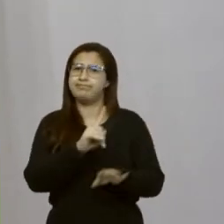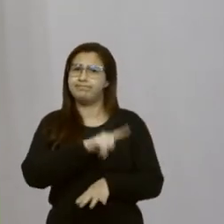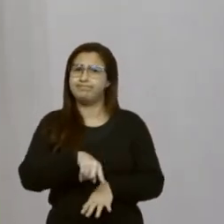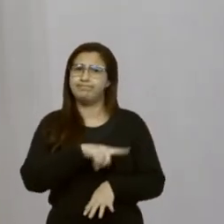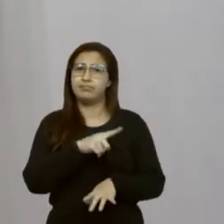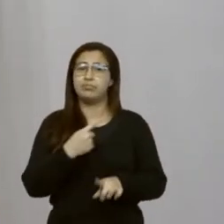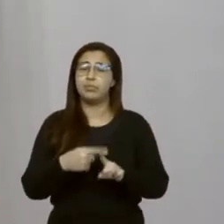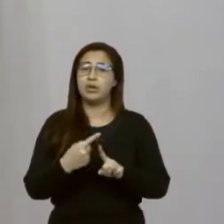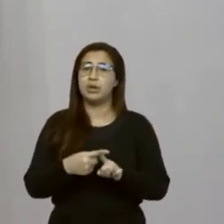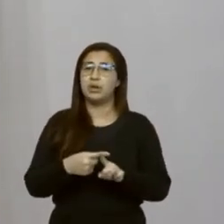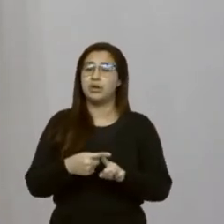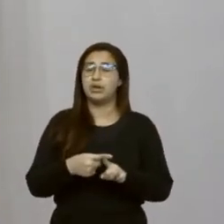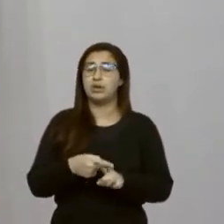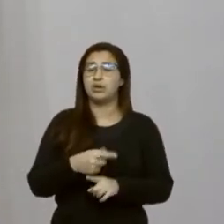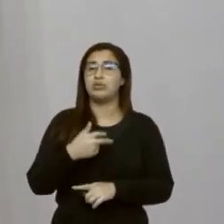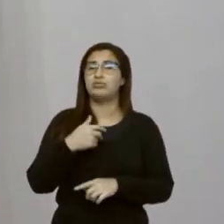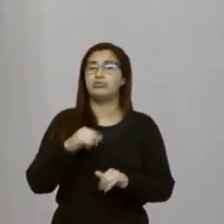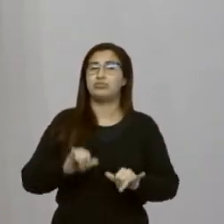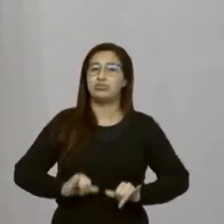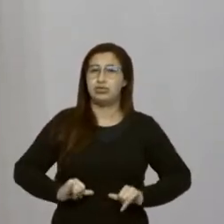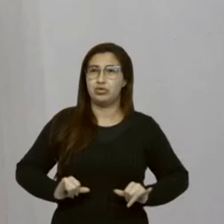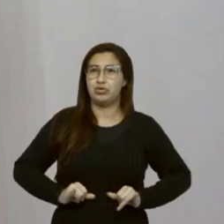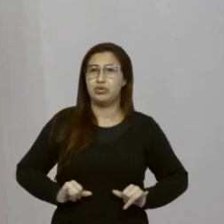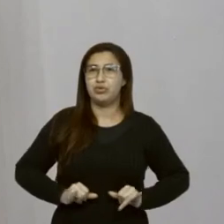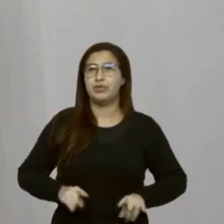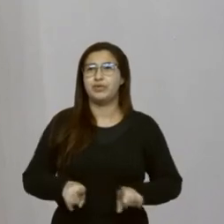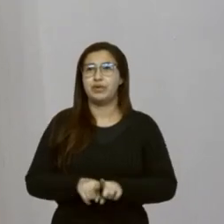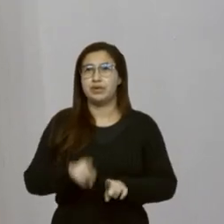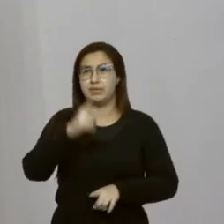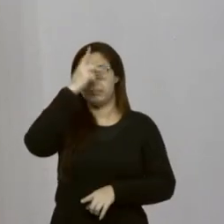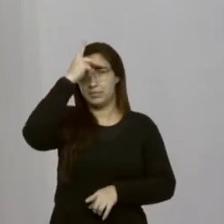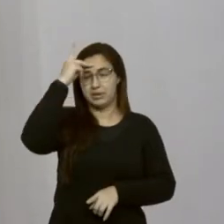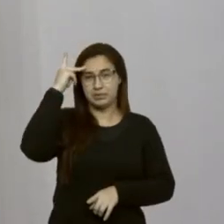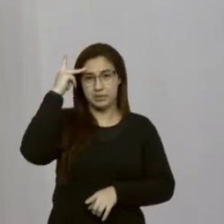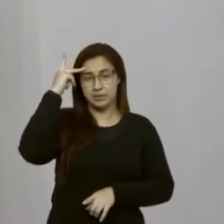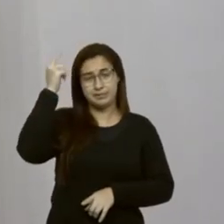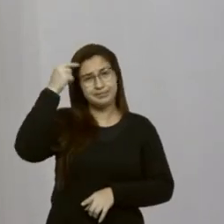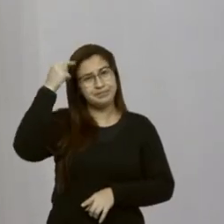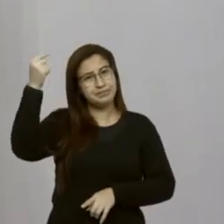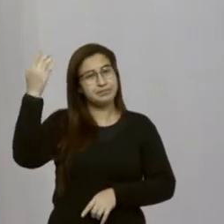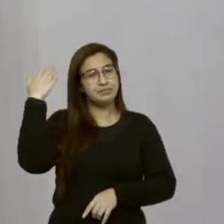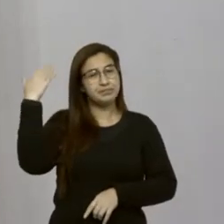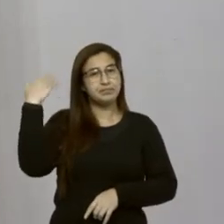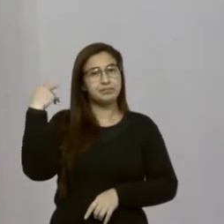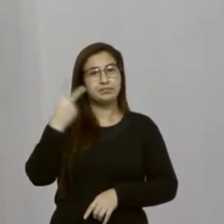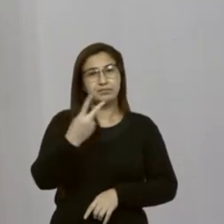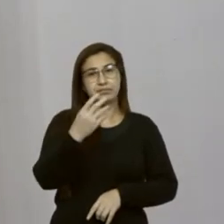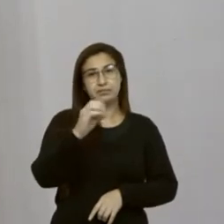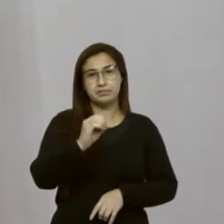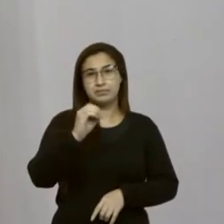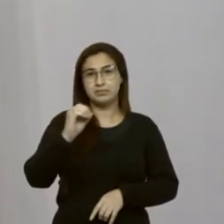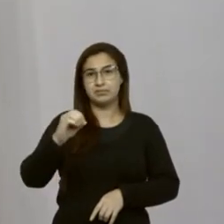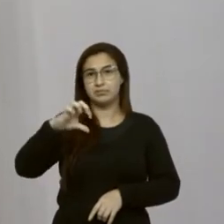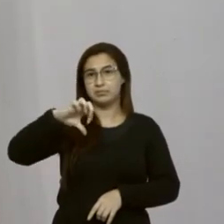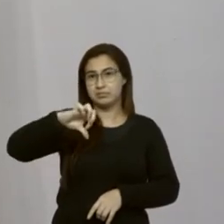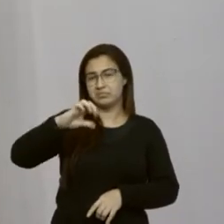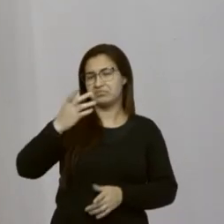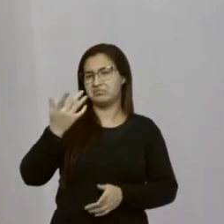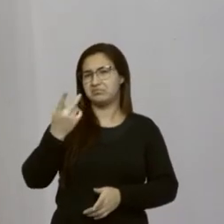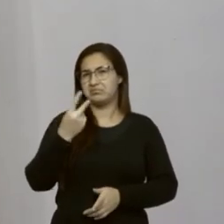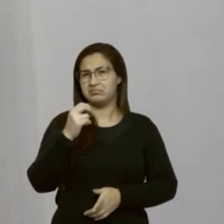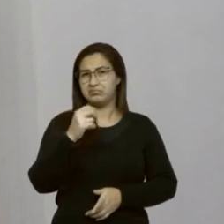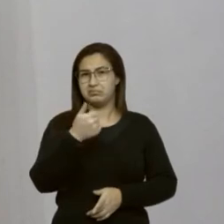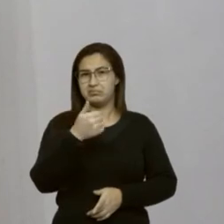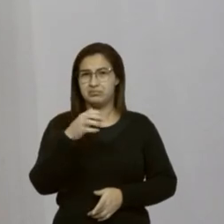muito. Quem vai sofrer são as pessoas. E me lembro bem, lá em 2009, 2010, aonde